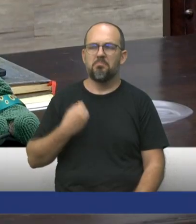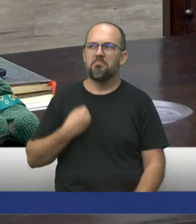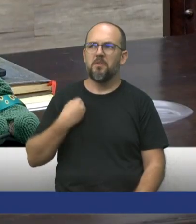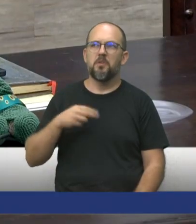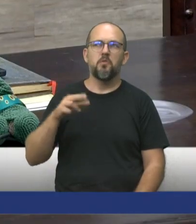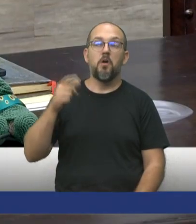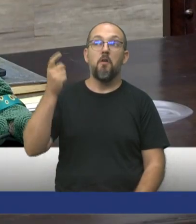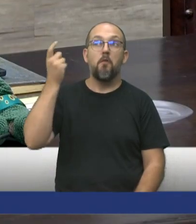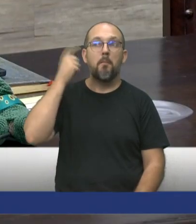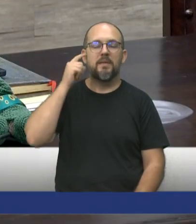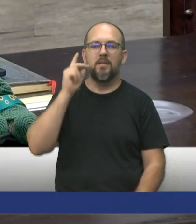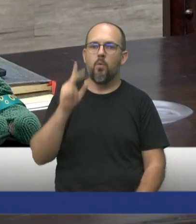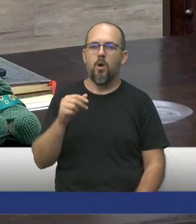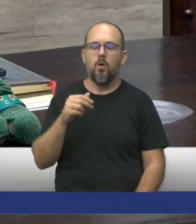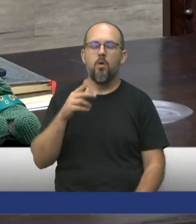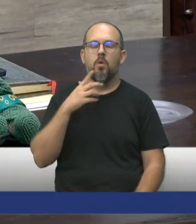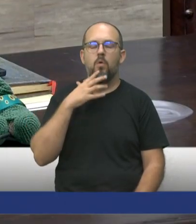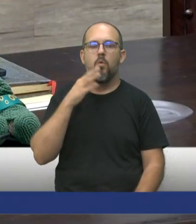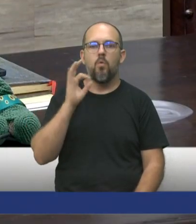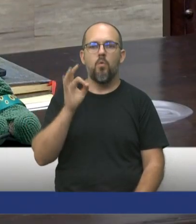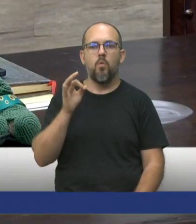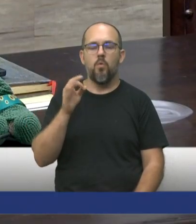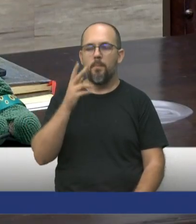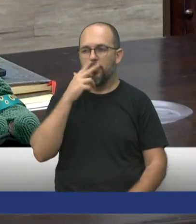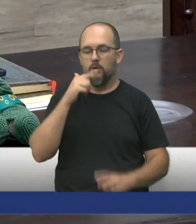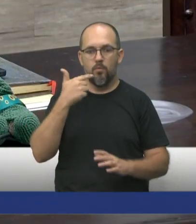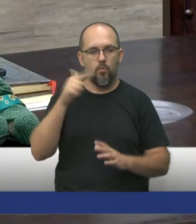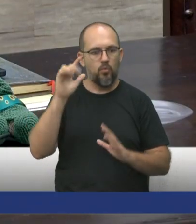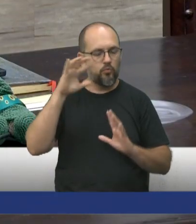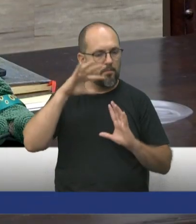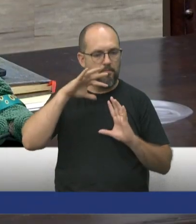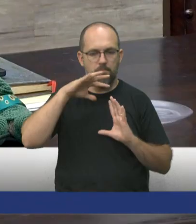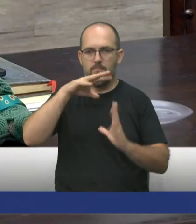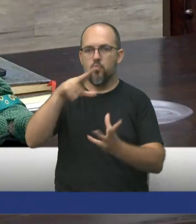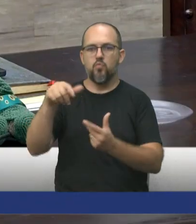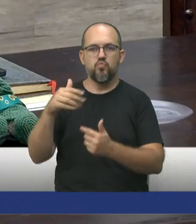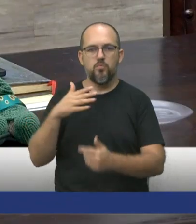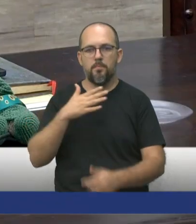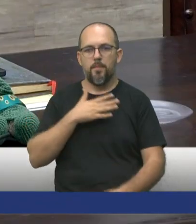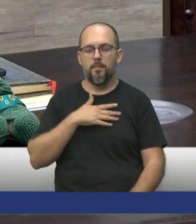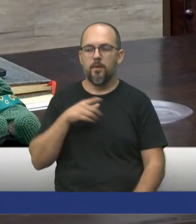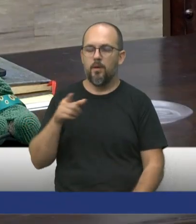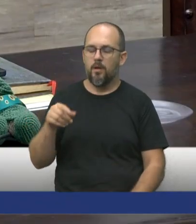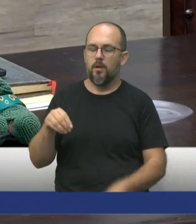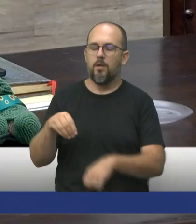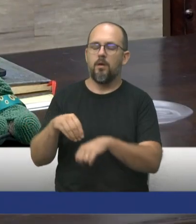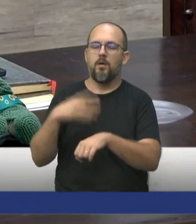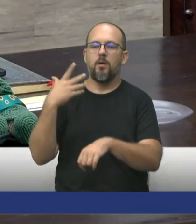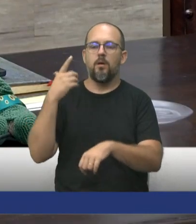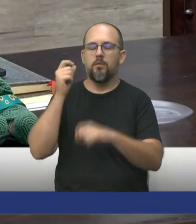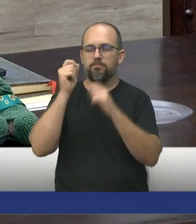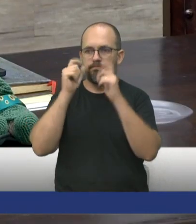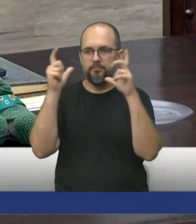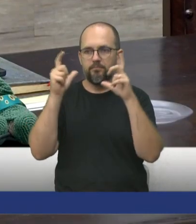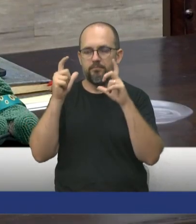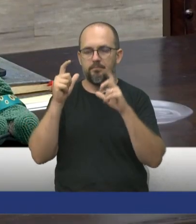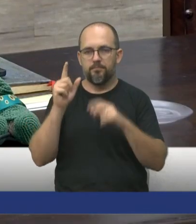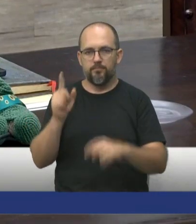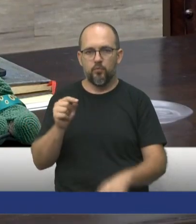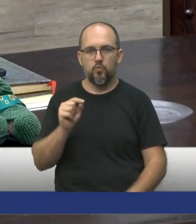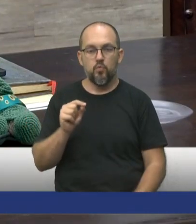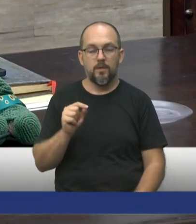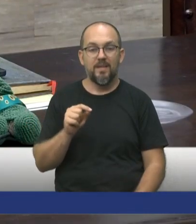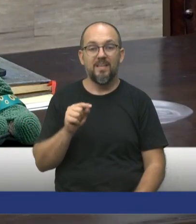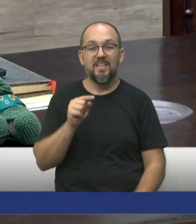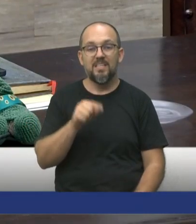pensar. É surreal, é um universo paralelo para mim, quando ela faz o seguinte comentário: isso